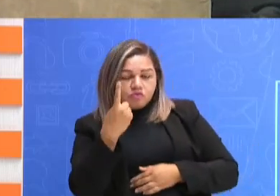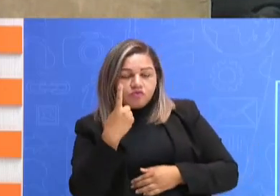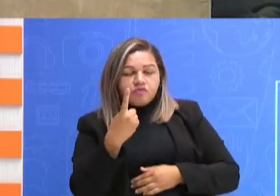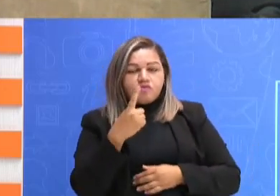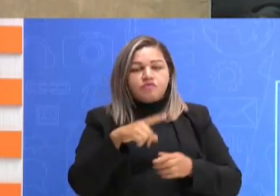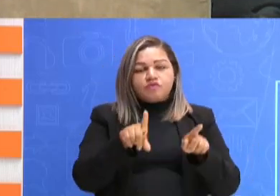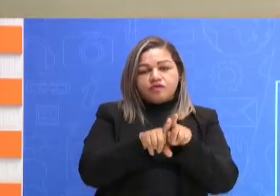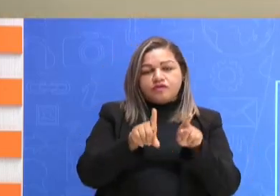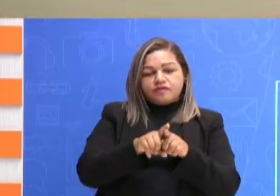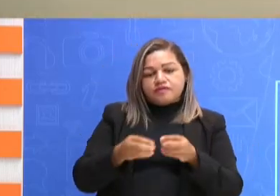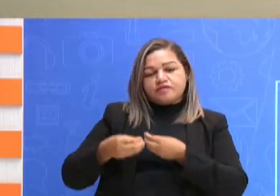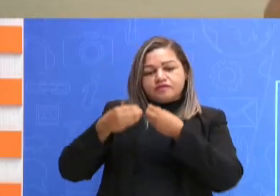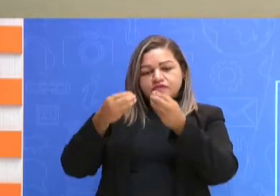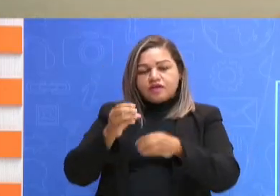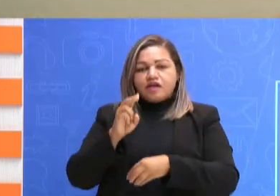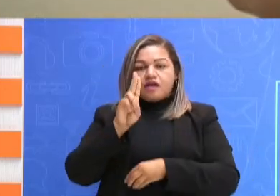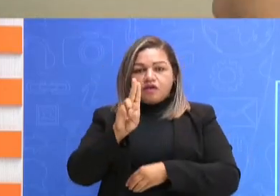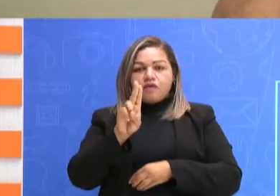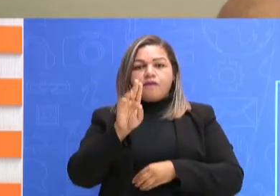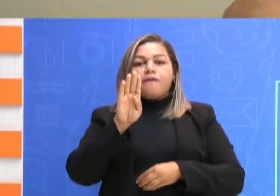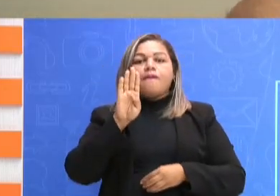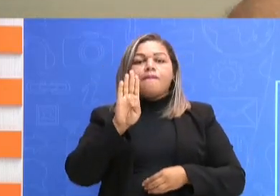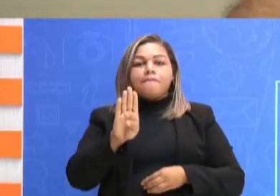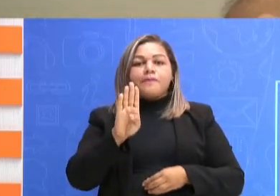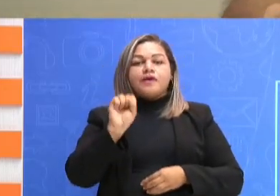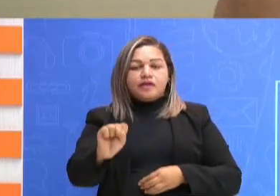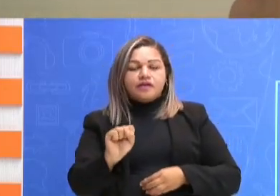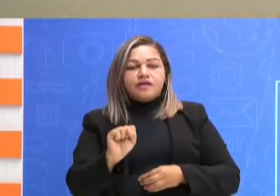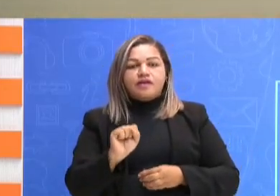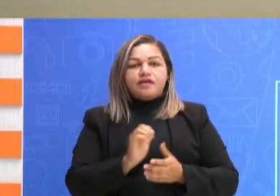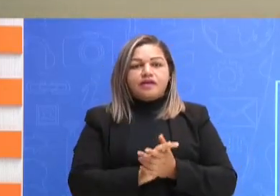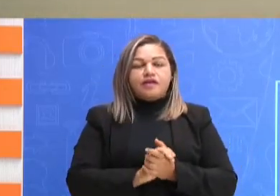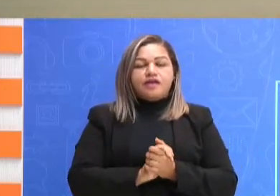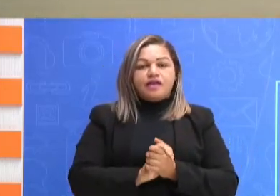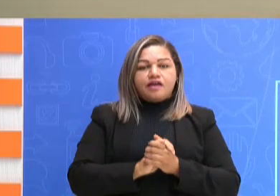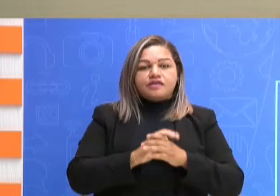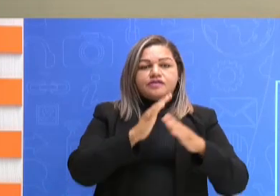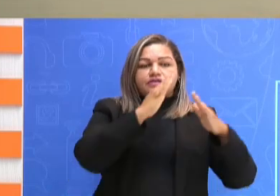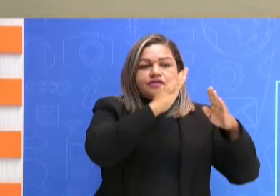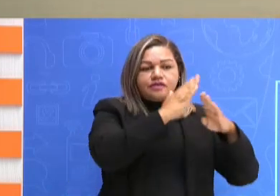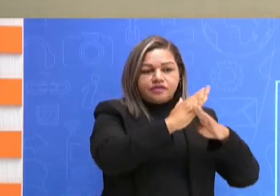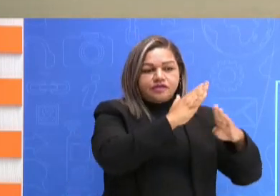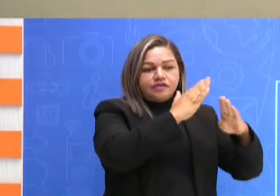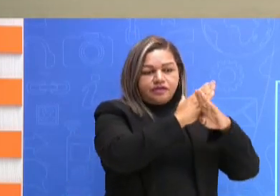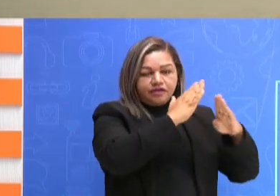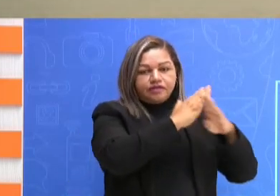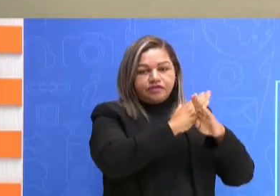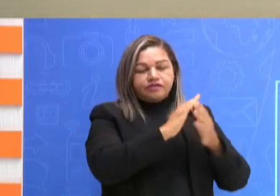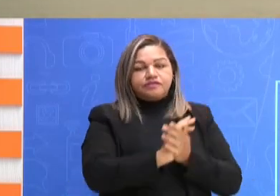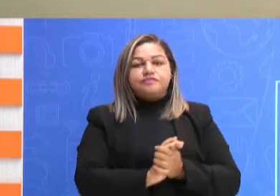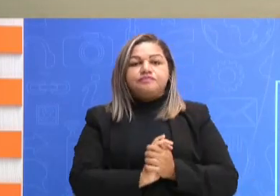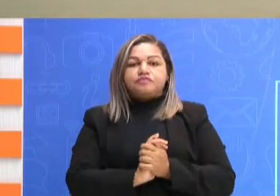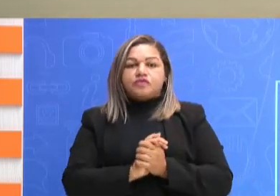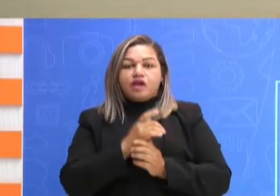já nós vamos estar entregando a nova UBS na Vila Paraíso. Então, assim, onde tem o maior fluxo, a gente vai continuar funcionando. As outras que